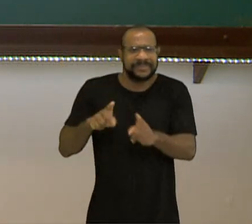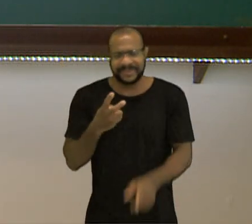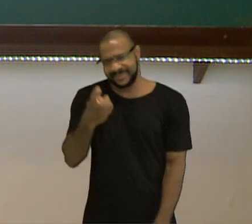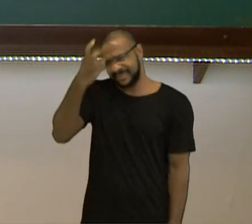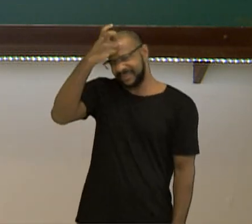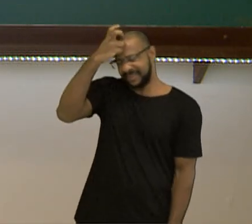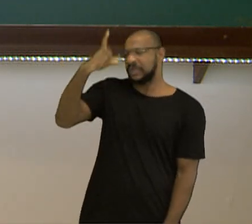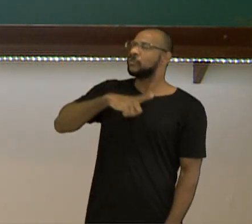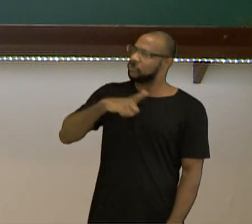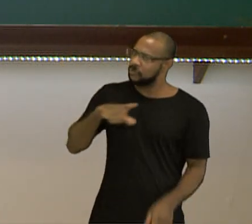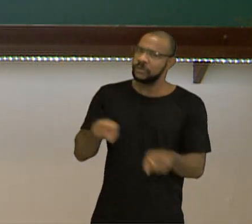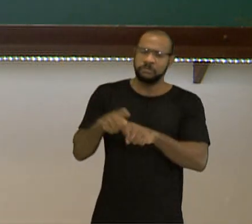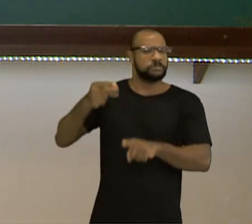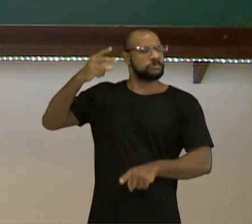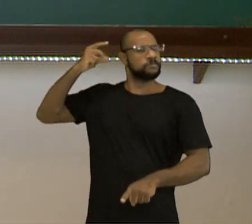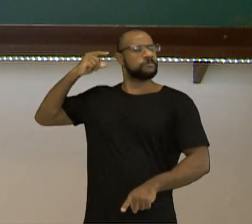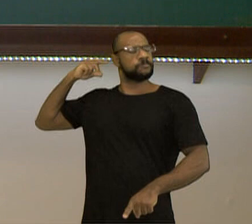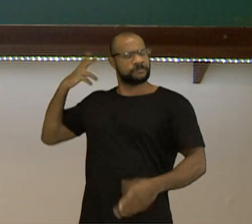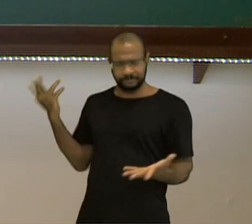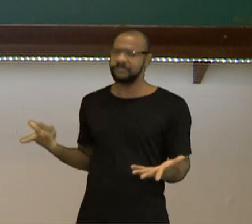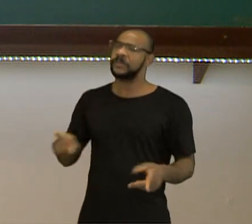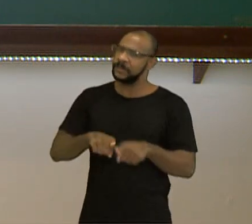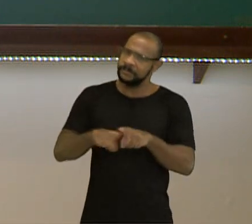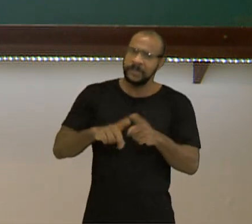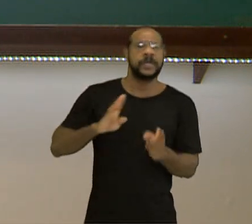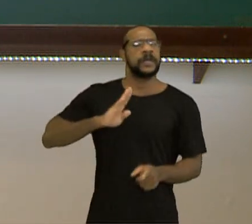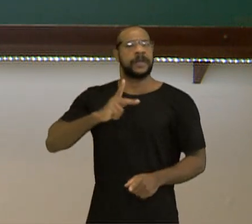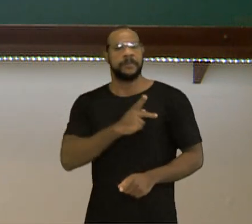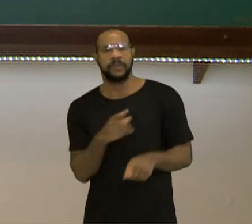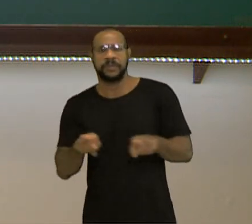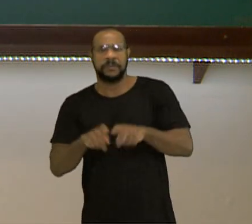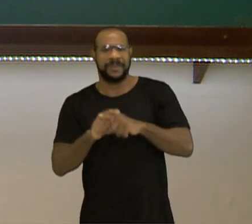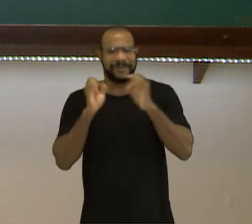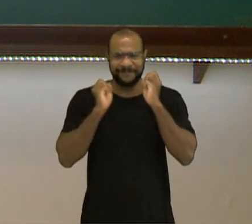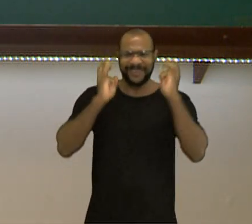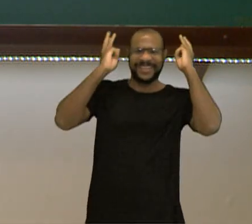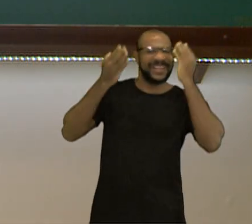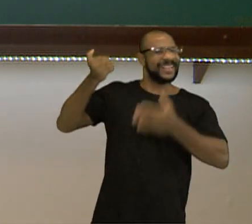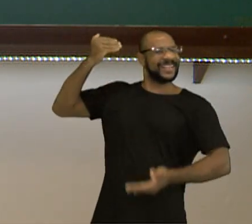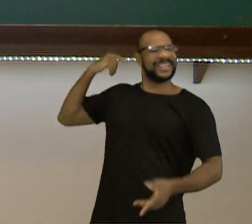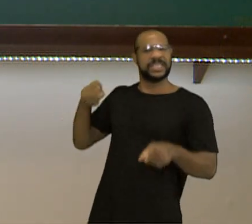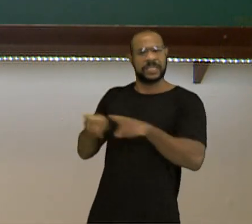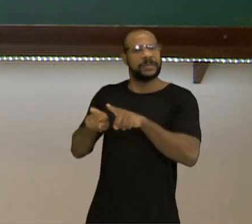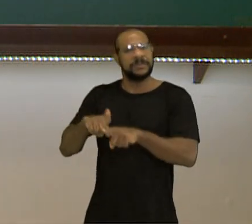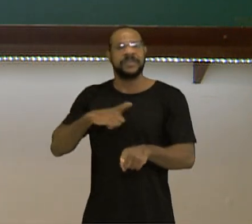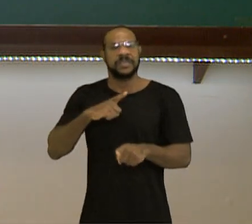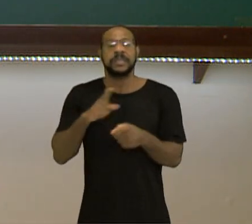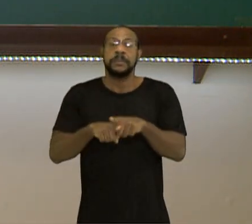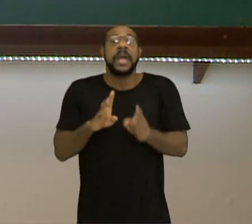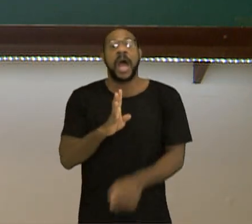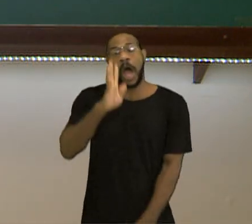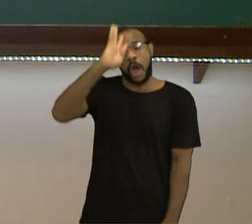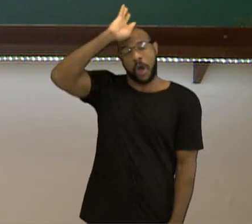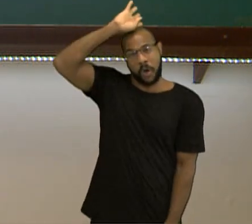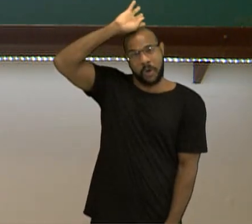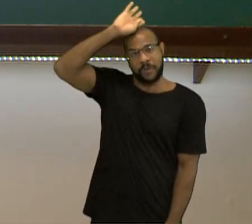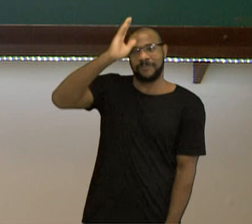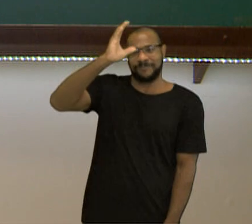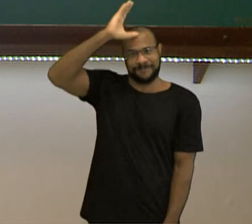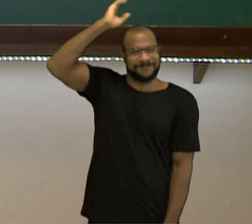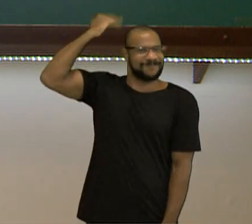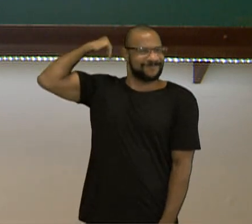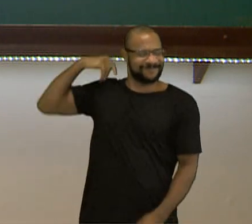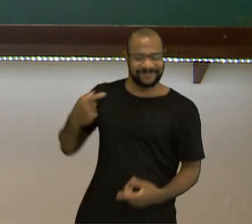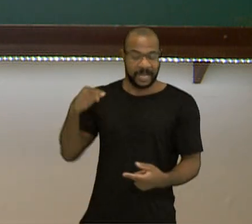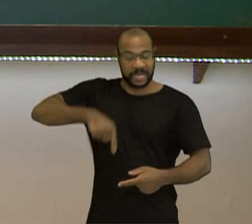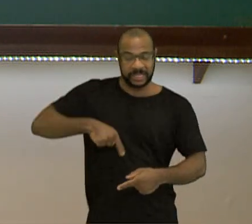nós tínhamos escravidão, vale lembrar dos hebreus, né, de Moisés. Na questão de Roma, nós vamos ter escravidão, e no